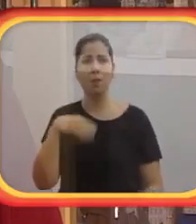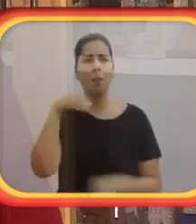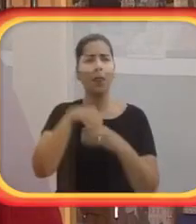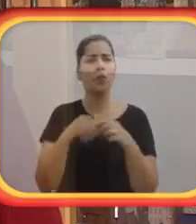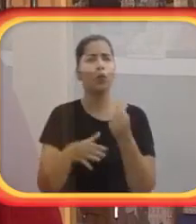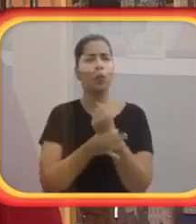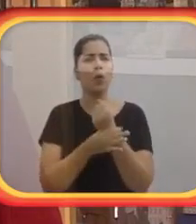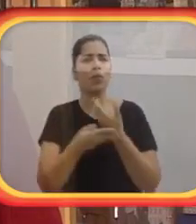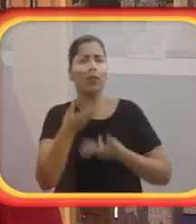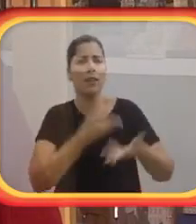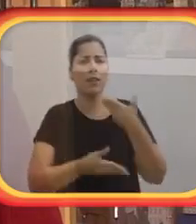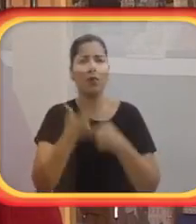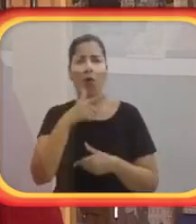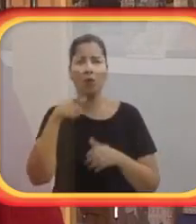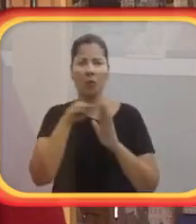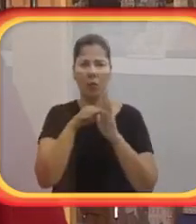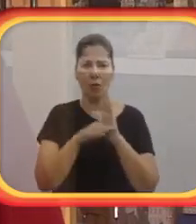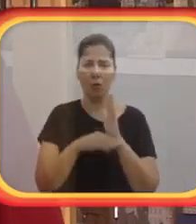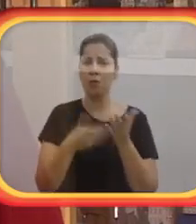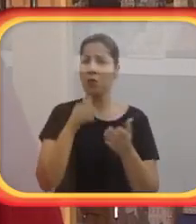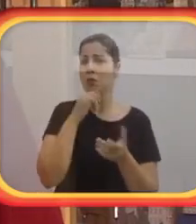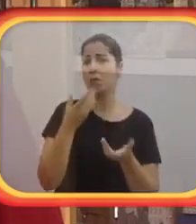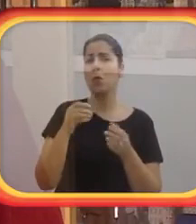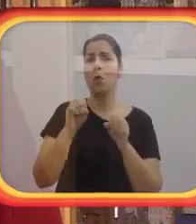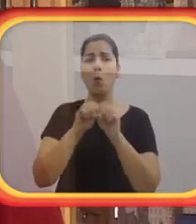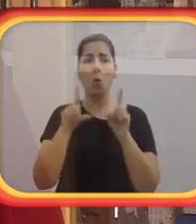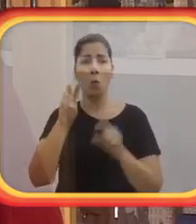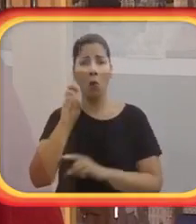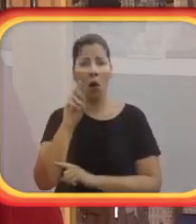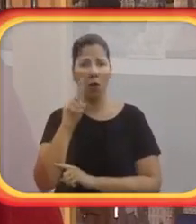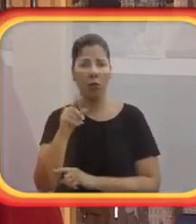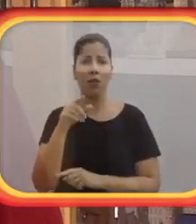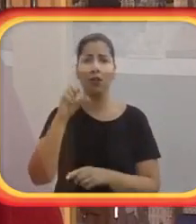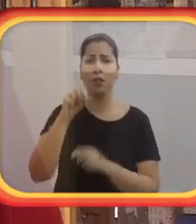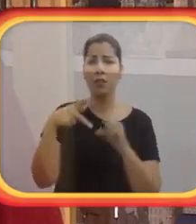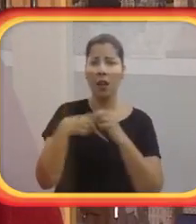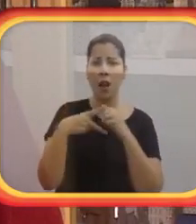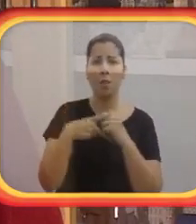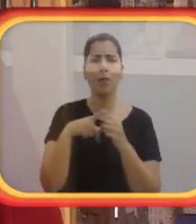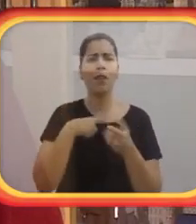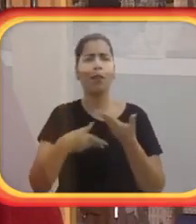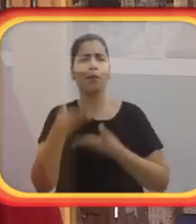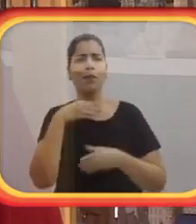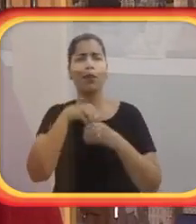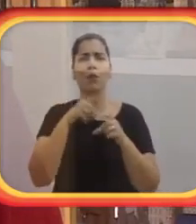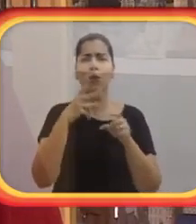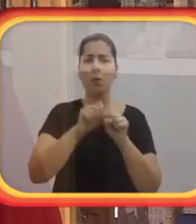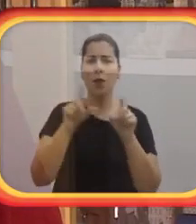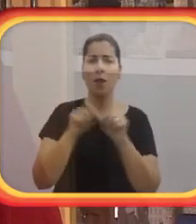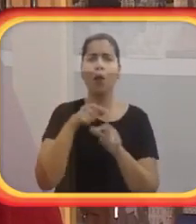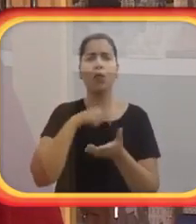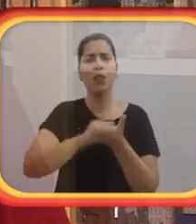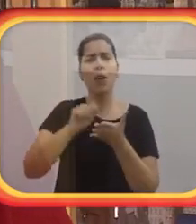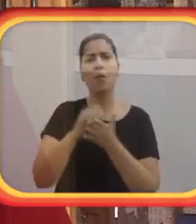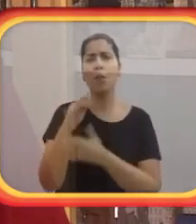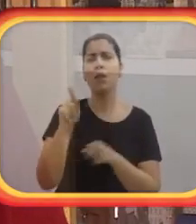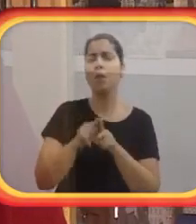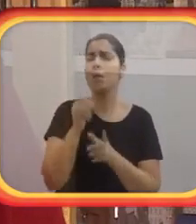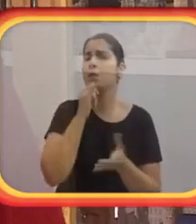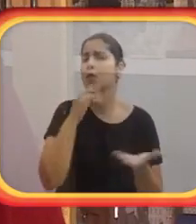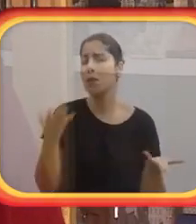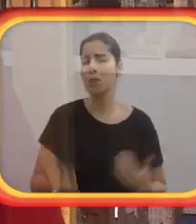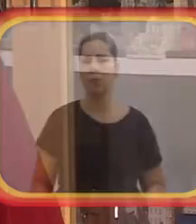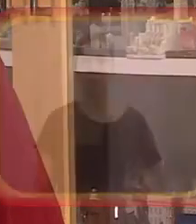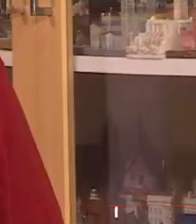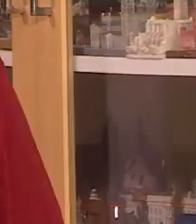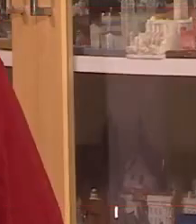leitores de tela. São o DIA, os NVDA, que dão suporte para a interação com outros programas, como o Word, como o Skype. Então,